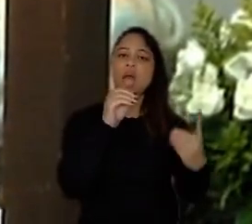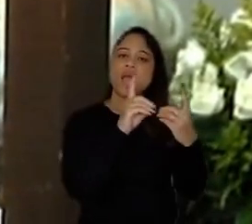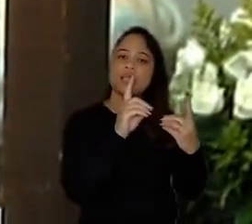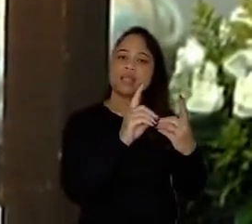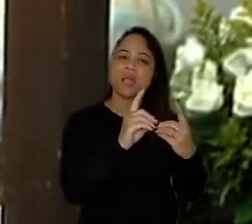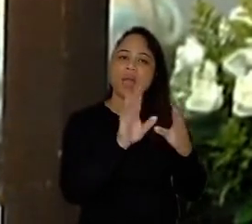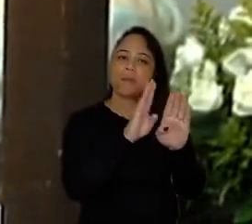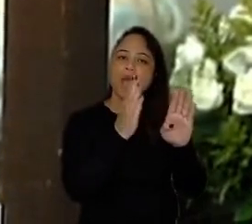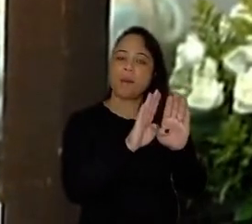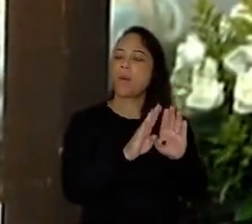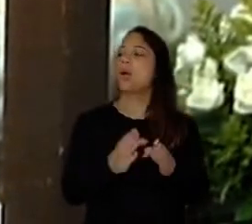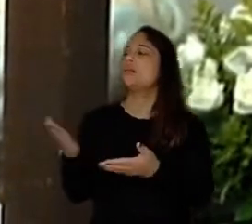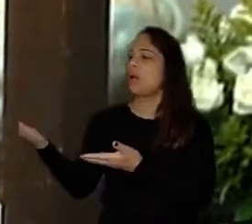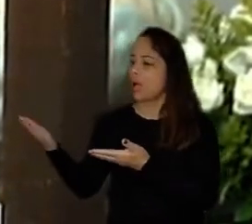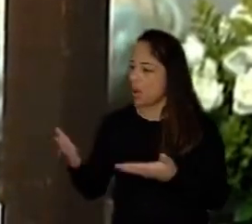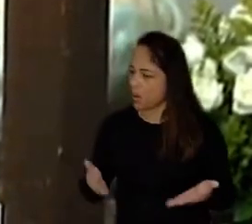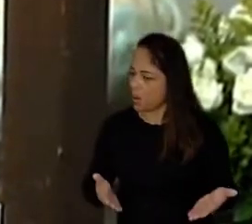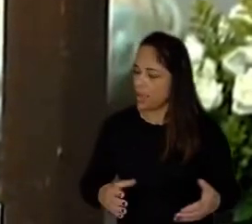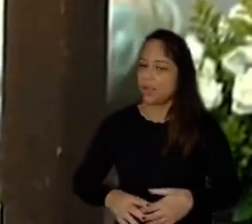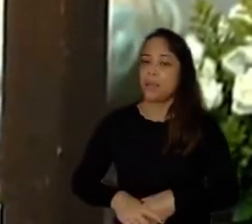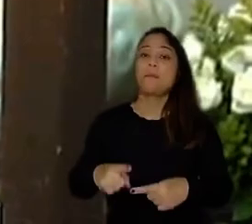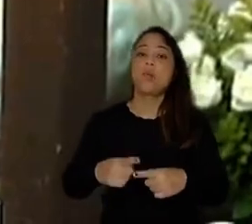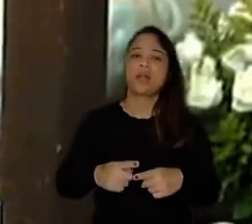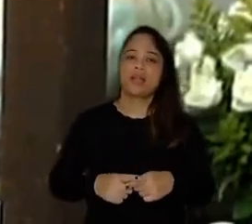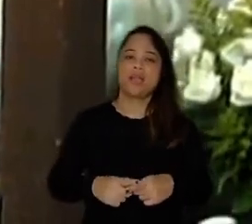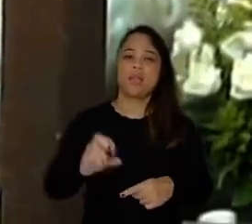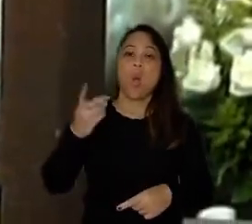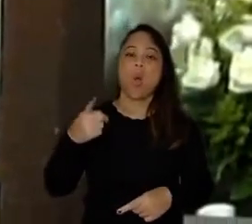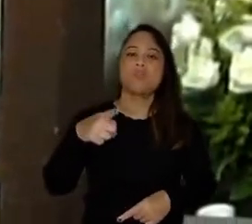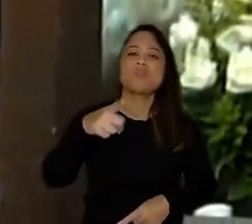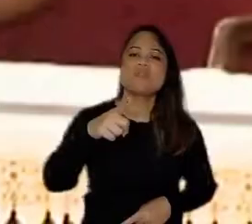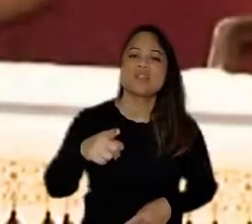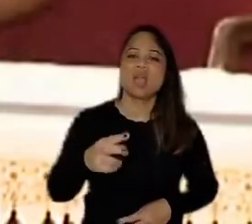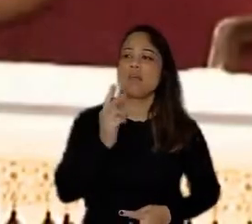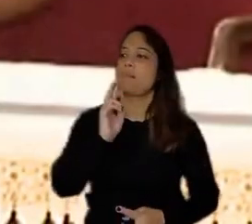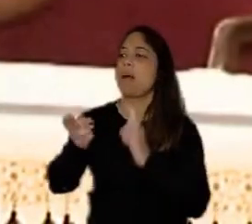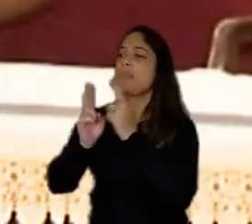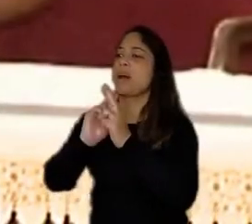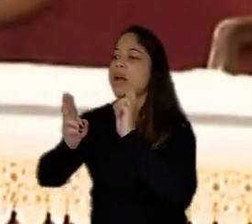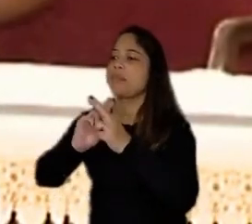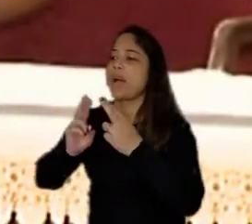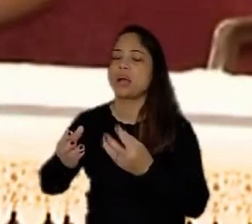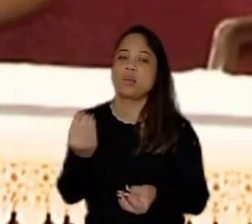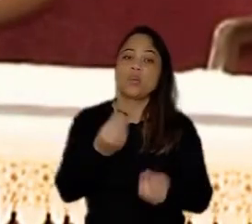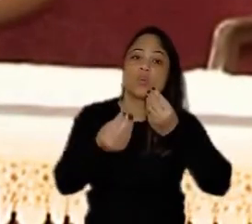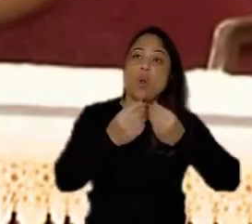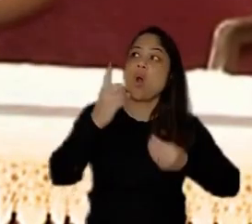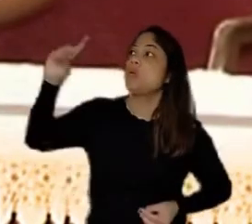para você não sair falando mal. Deus não abençoa esse tipo de pessoa.